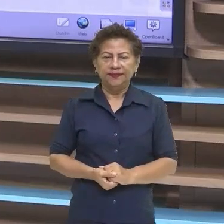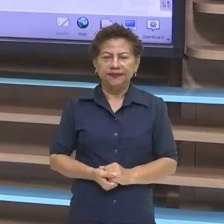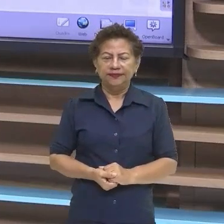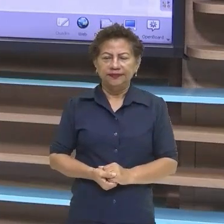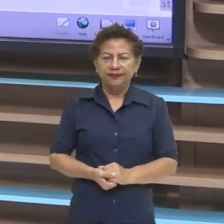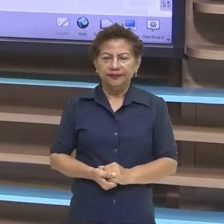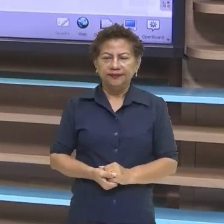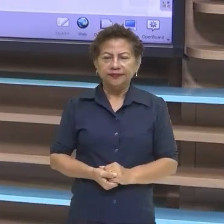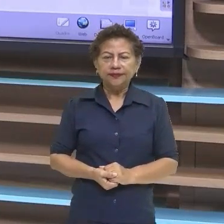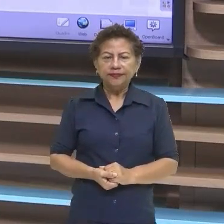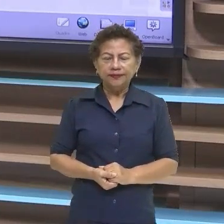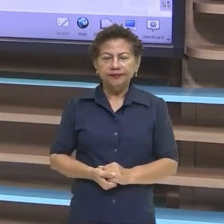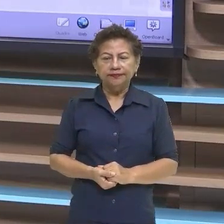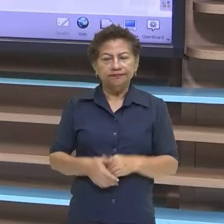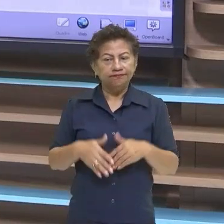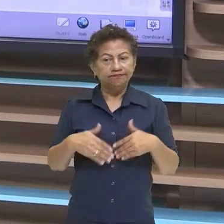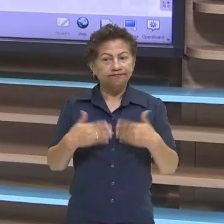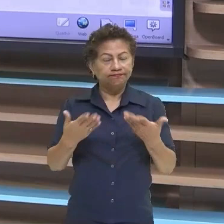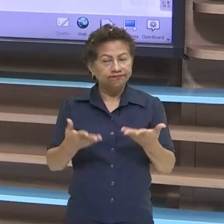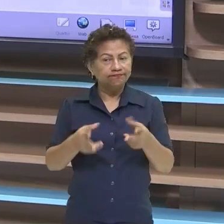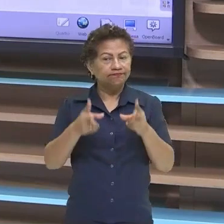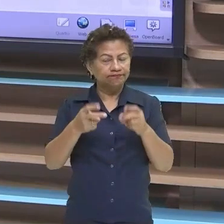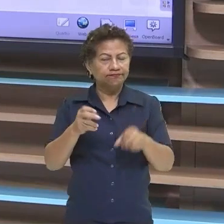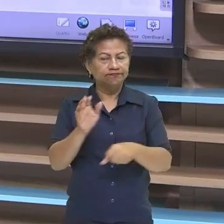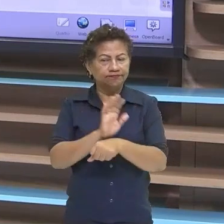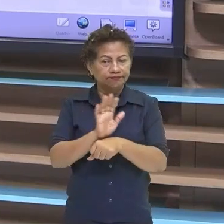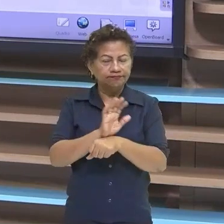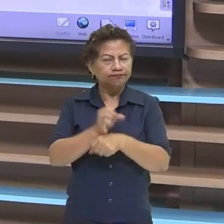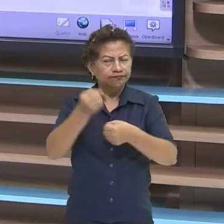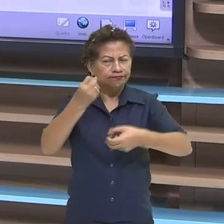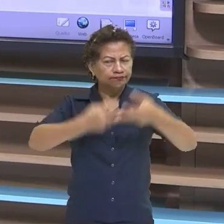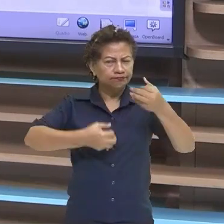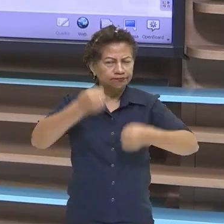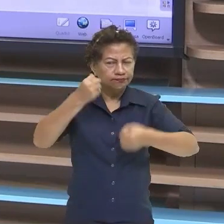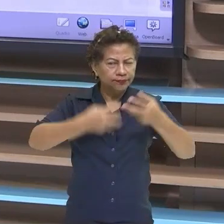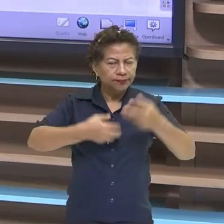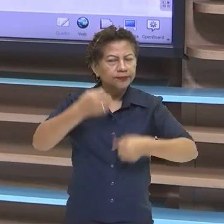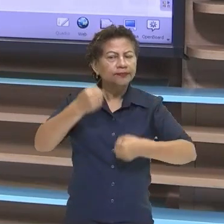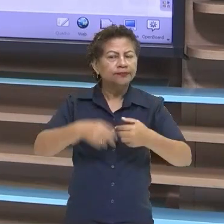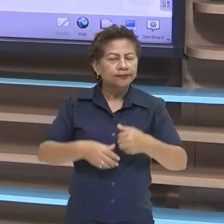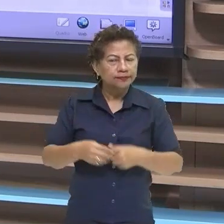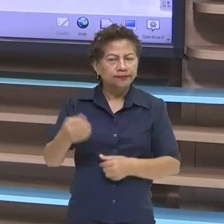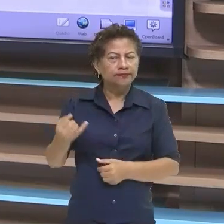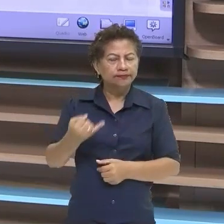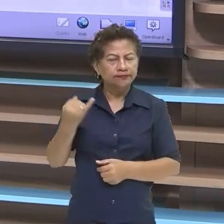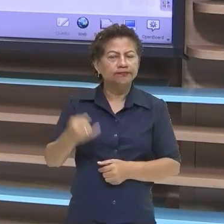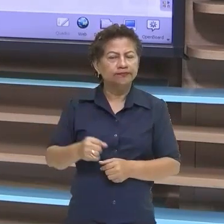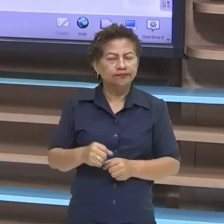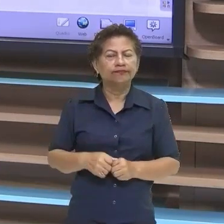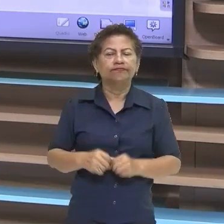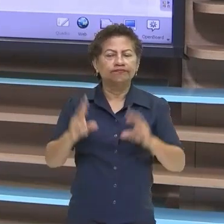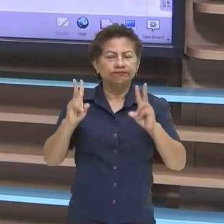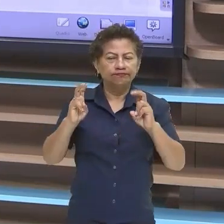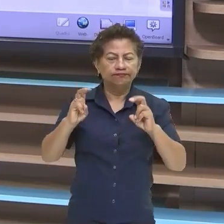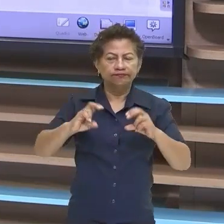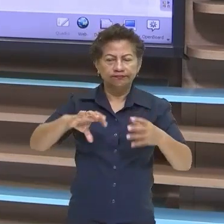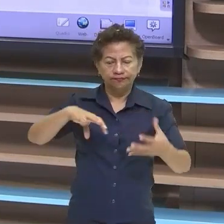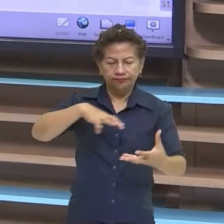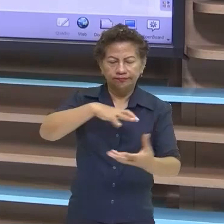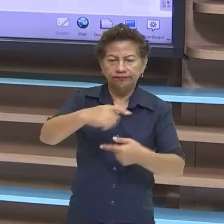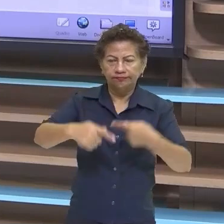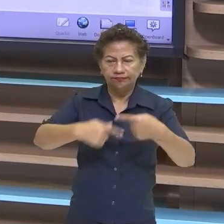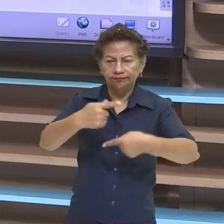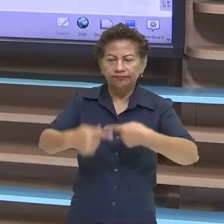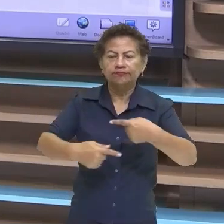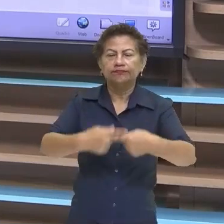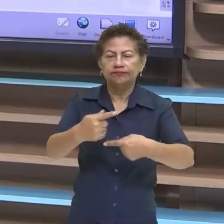Muito bem, então nós vimos aí no vídeo, né, para fechar com chave de ouro aí essa temática da globalização, mostrando